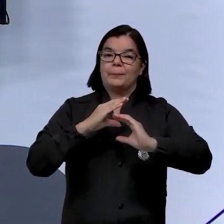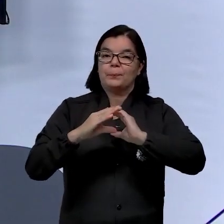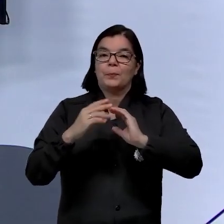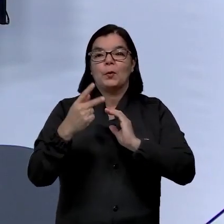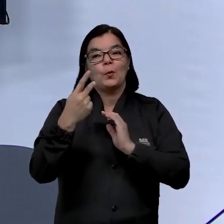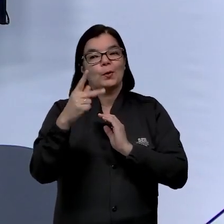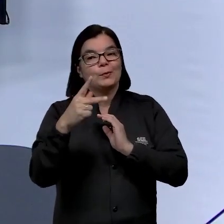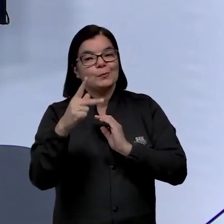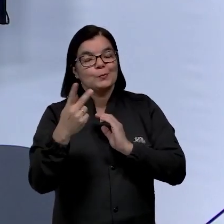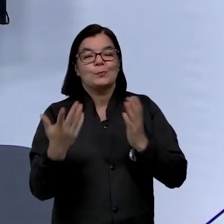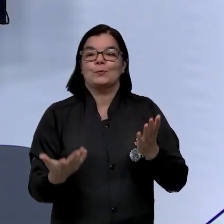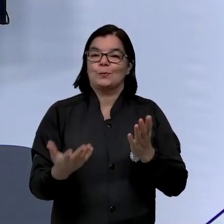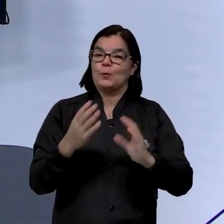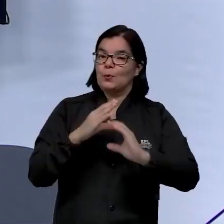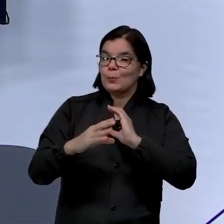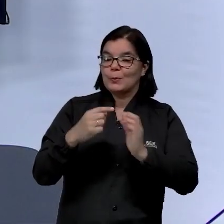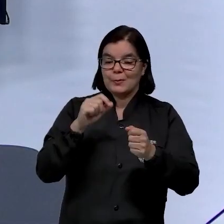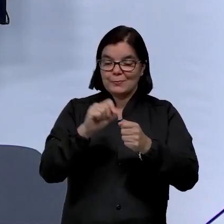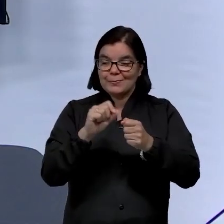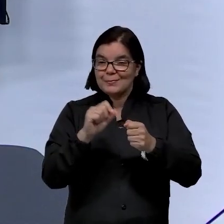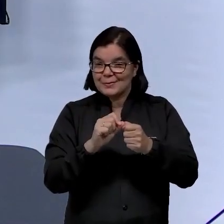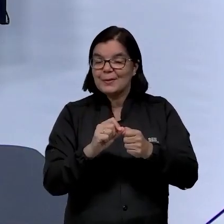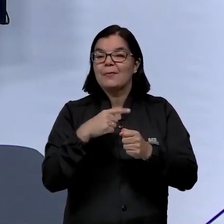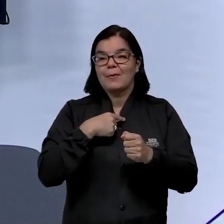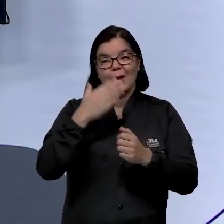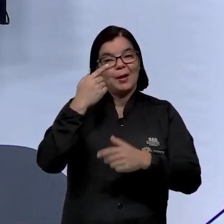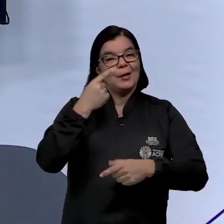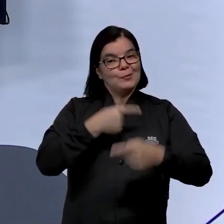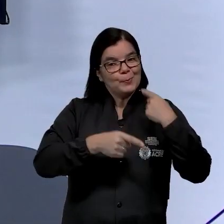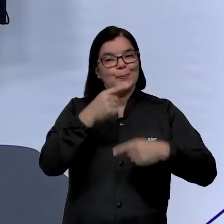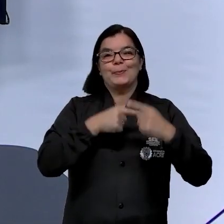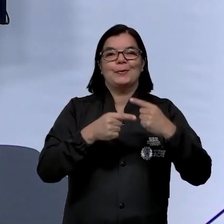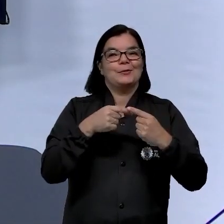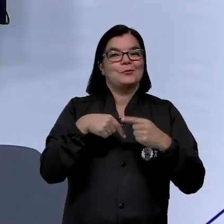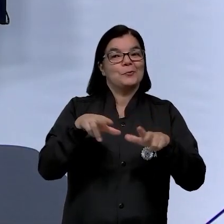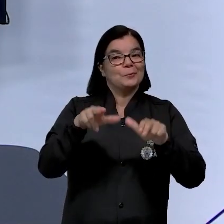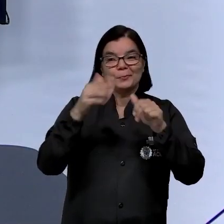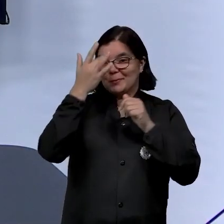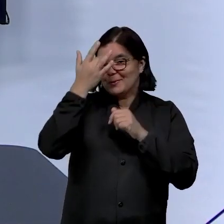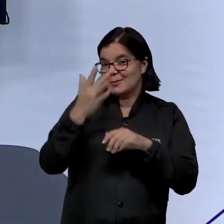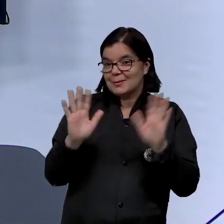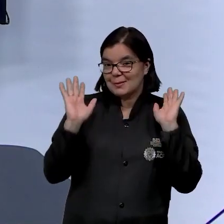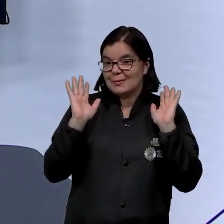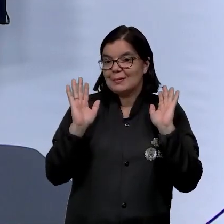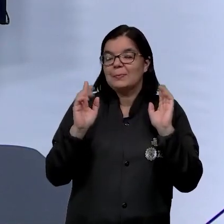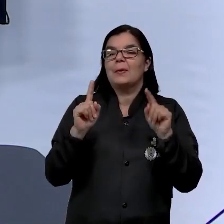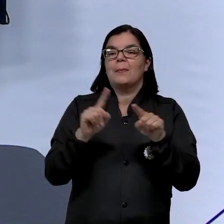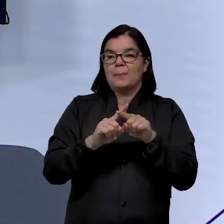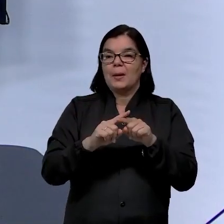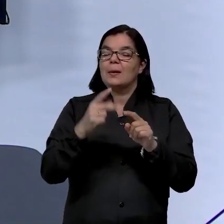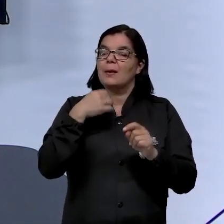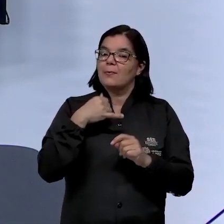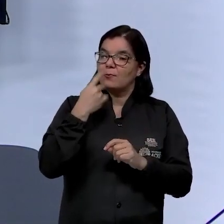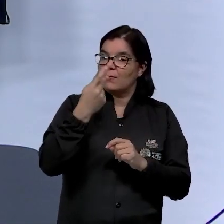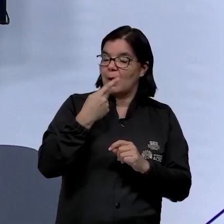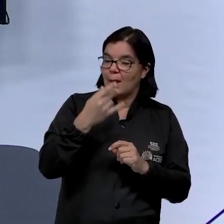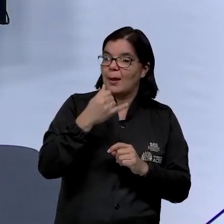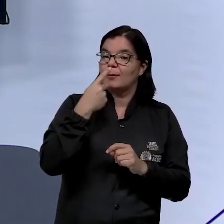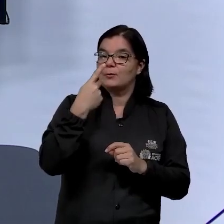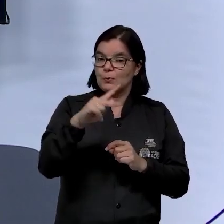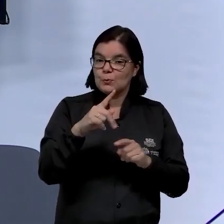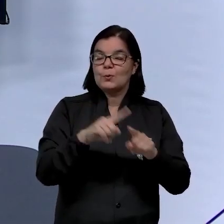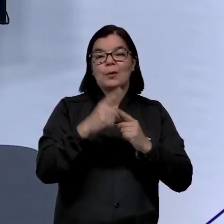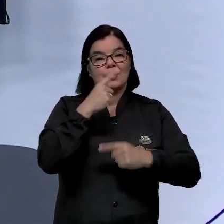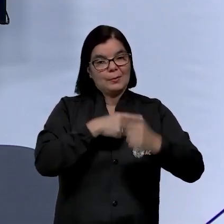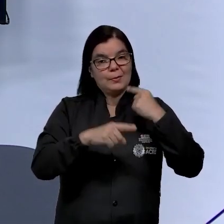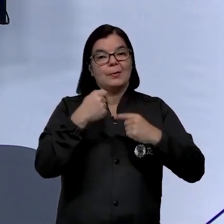a sua música que você compôs vai fazer sucesso, você nunca sabe, né? E aí, para você dizer que ela é sua, depois dela estar fazendo